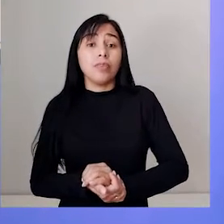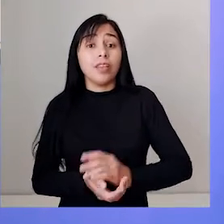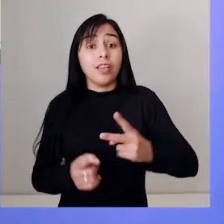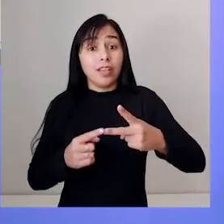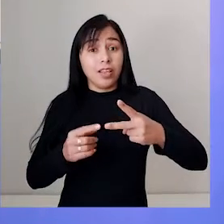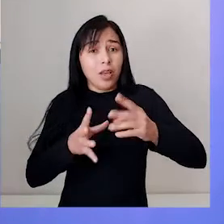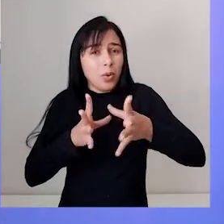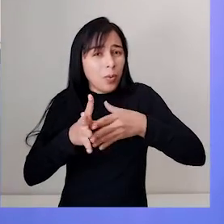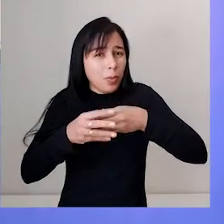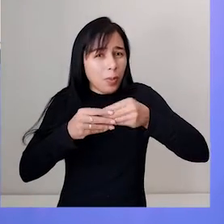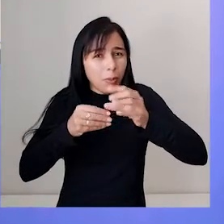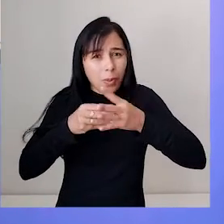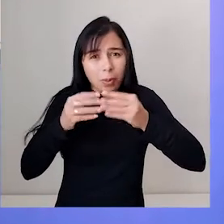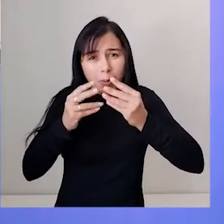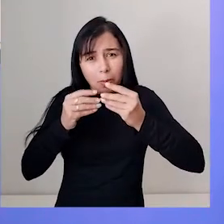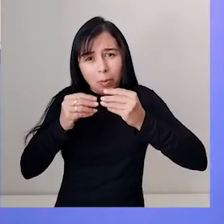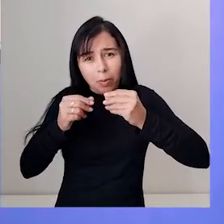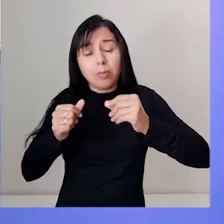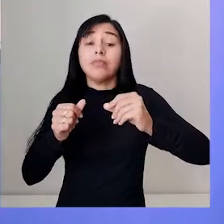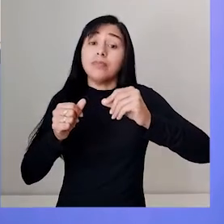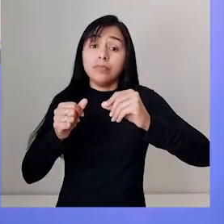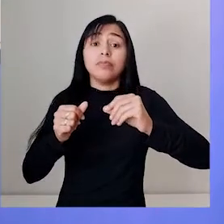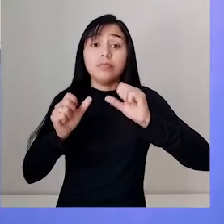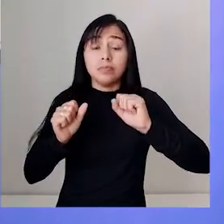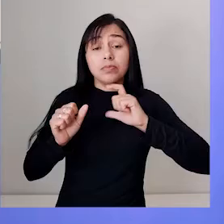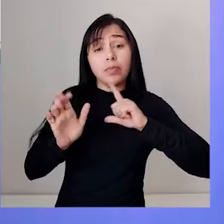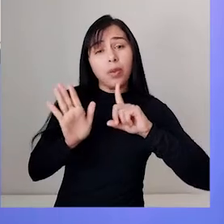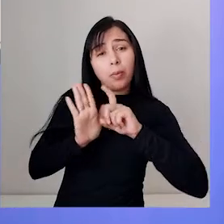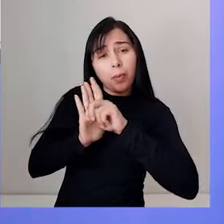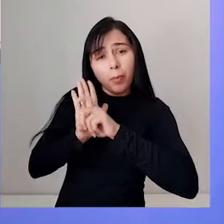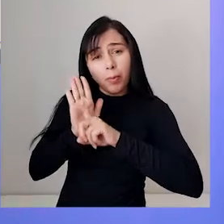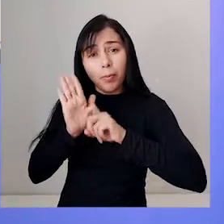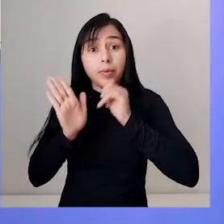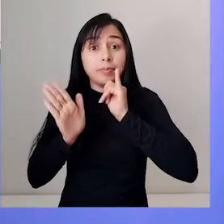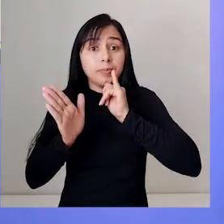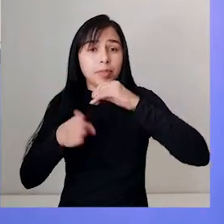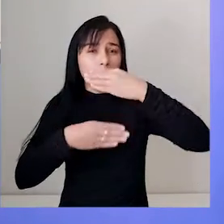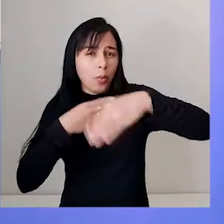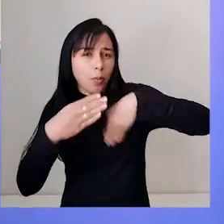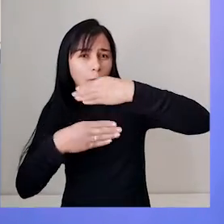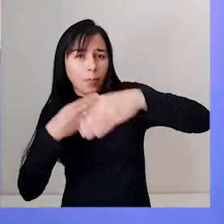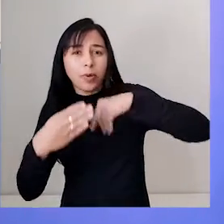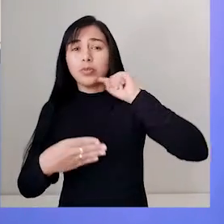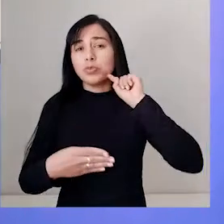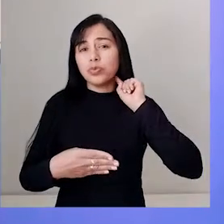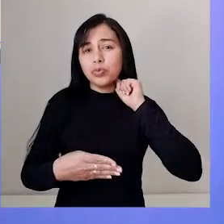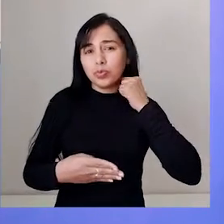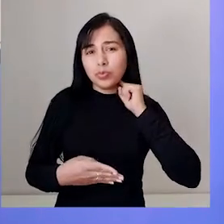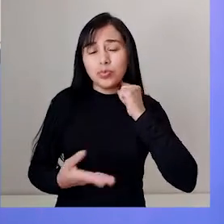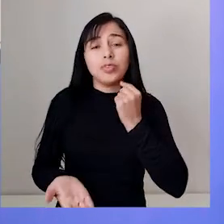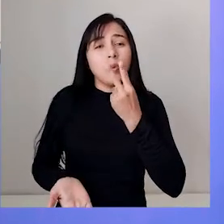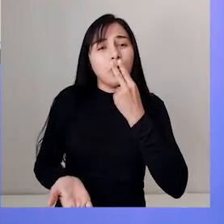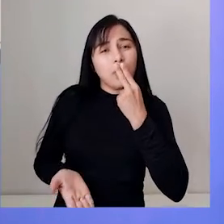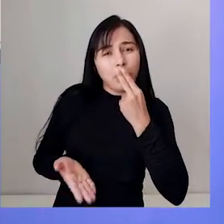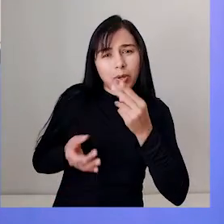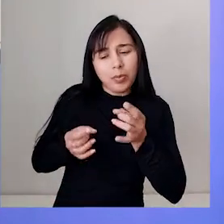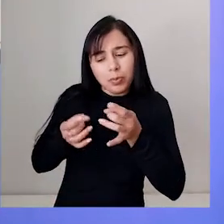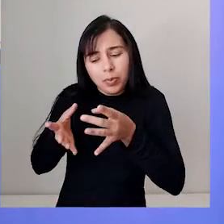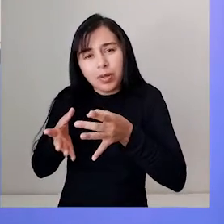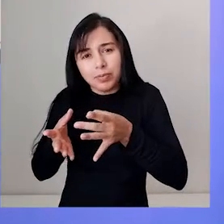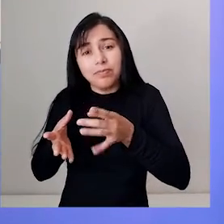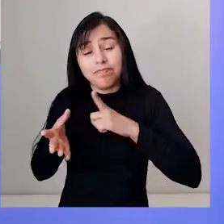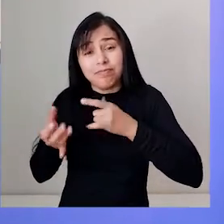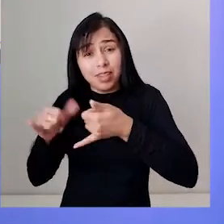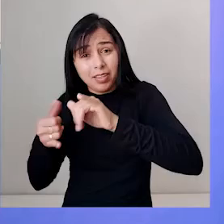que podem conter, por exemplo, micro-organismos, papel higiênico usado, bitucas de cigarro que contêm